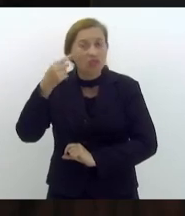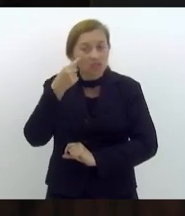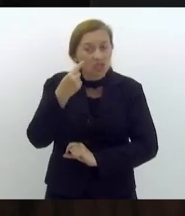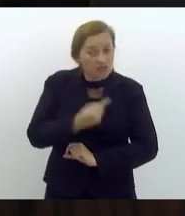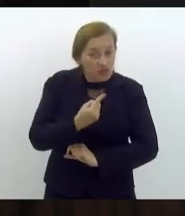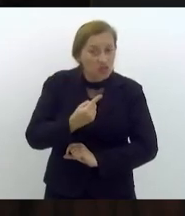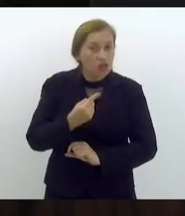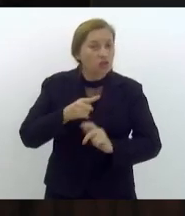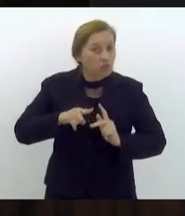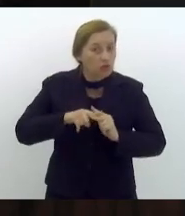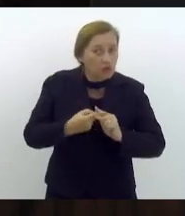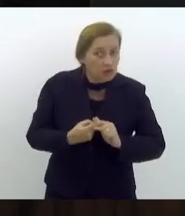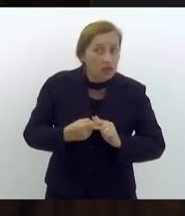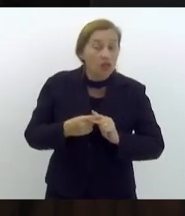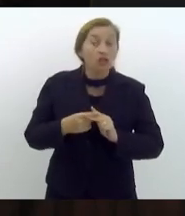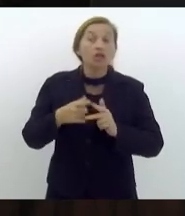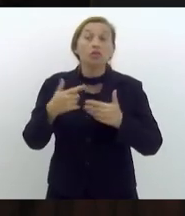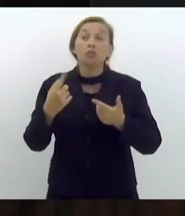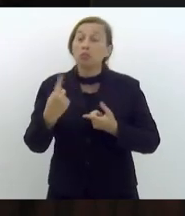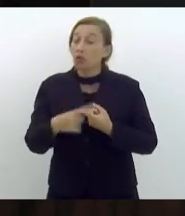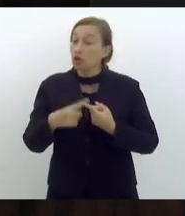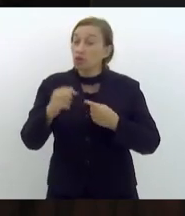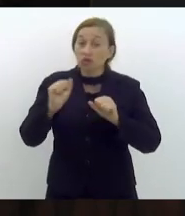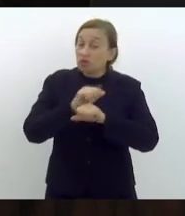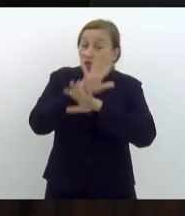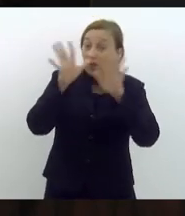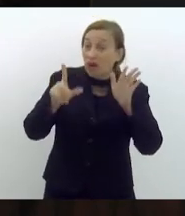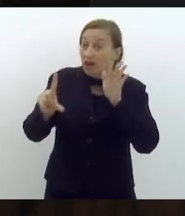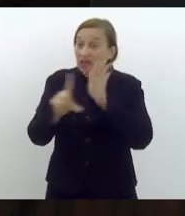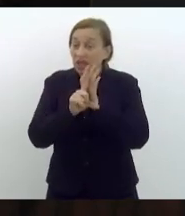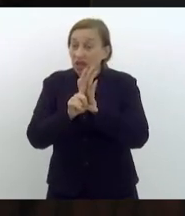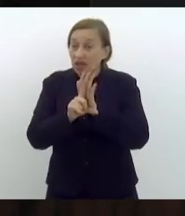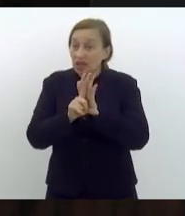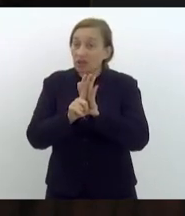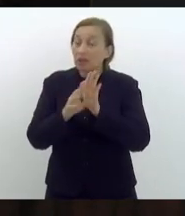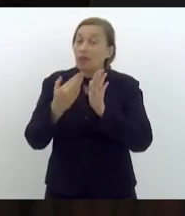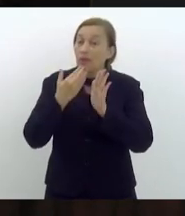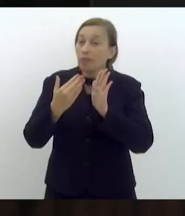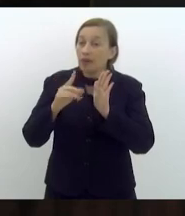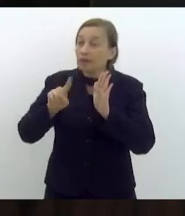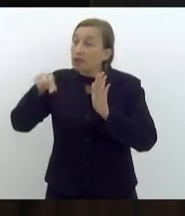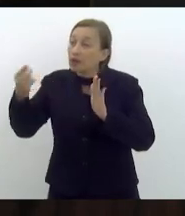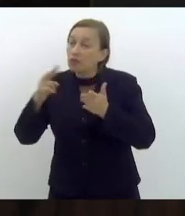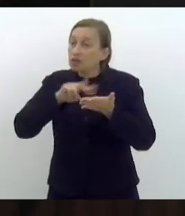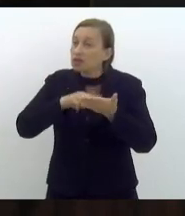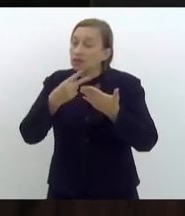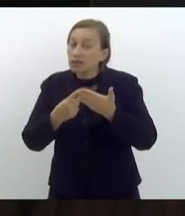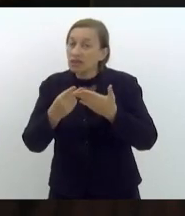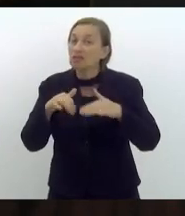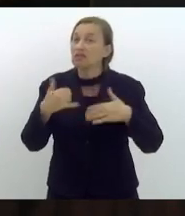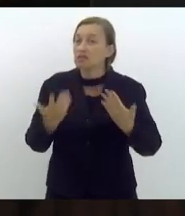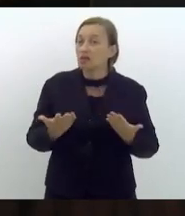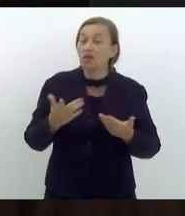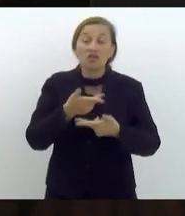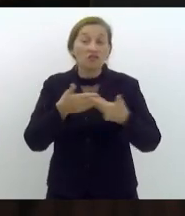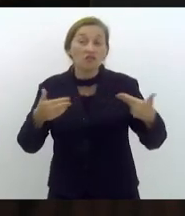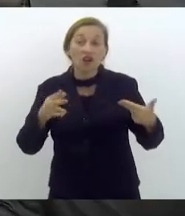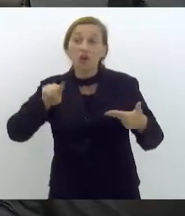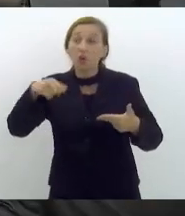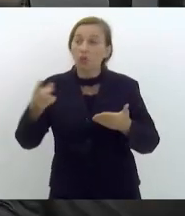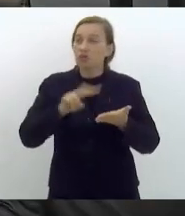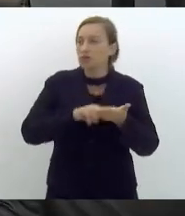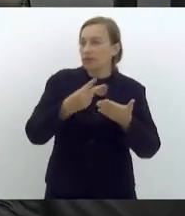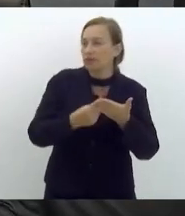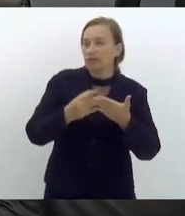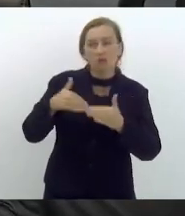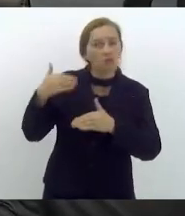modificado porque o que não está claro na lei abre precedente para outras interpretações várias outras interpretações vão